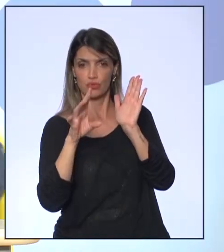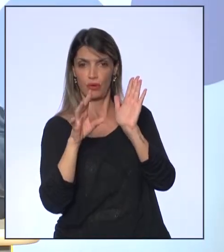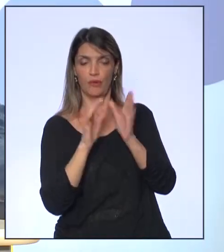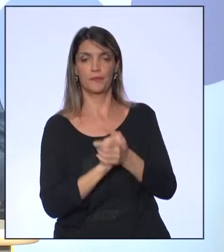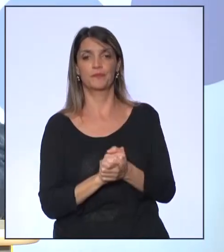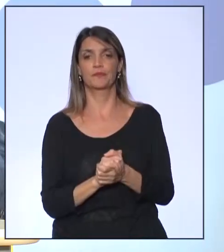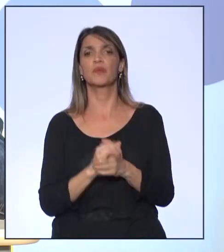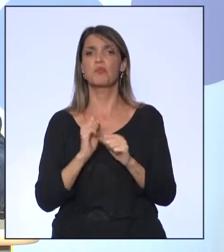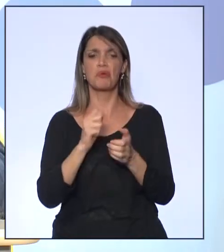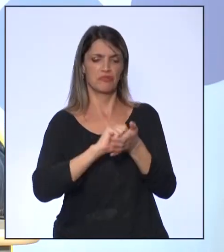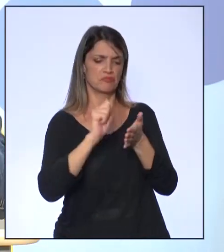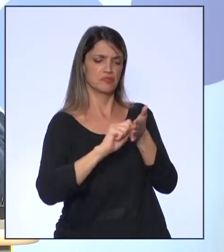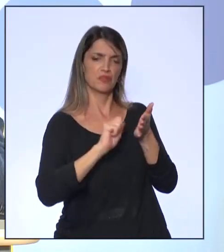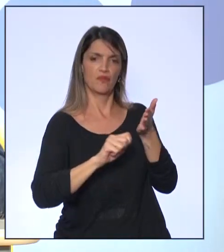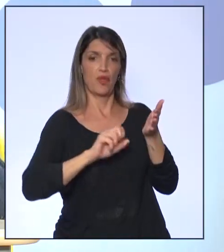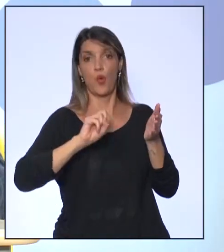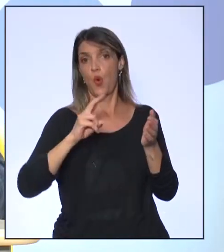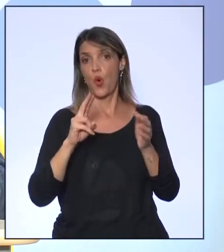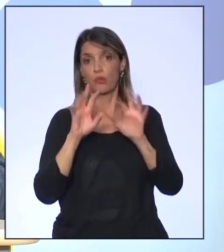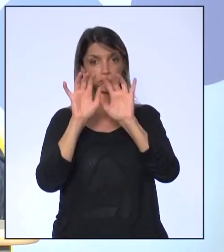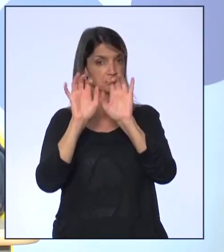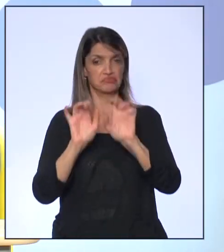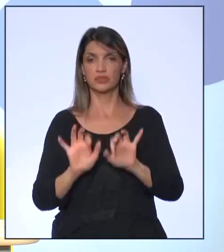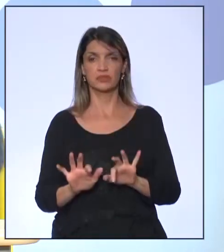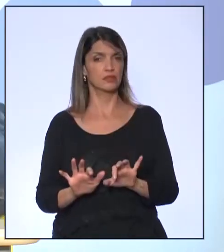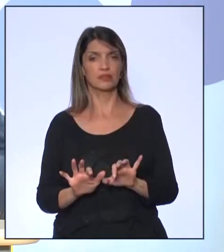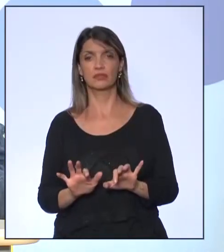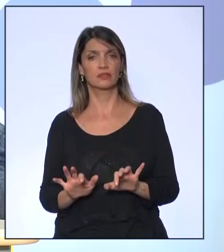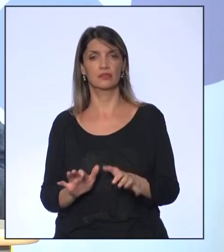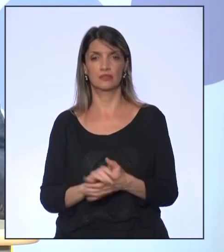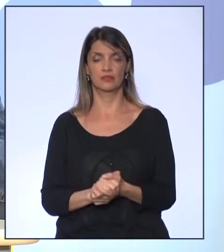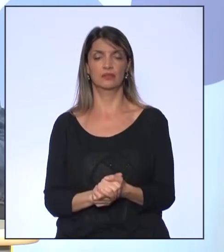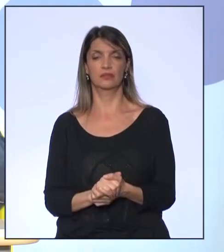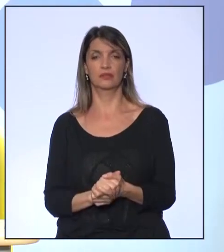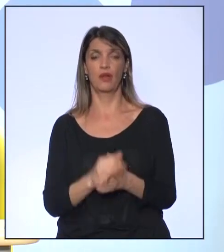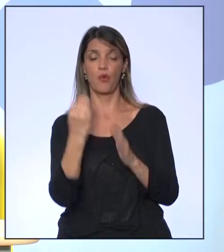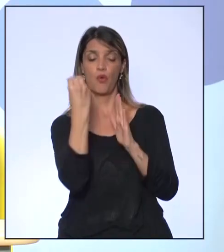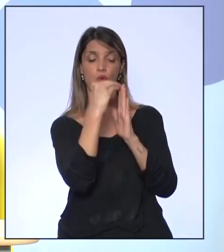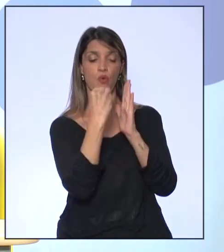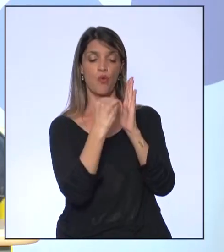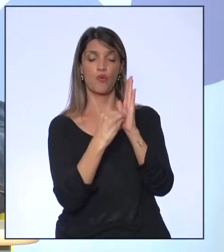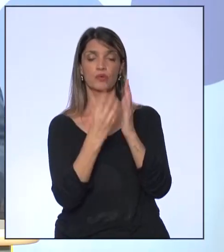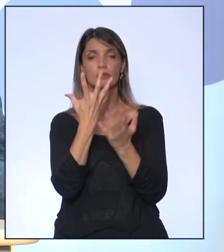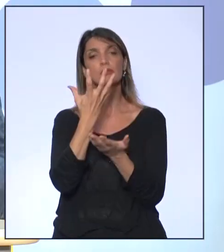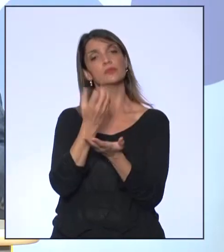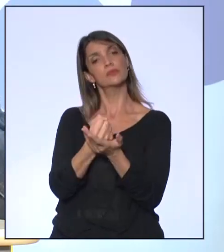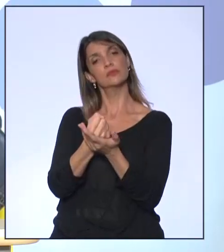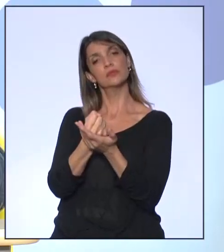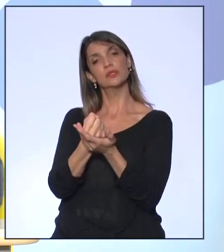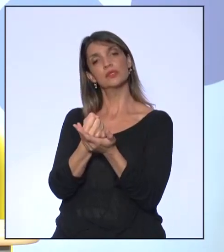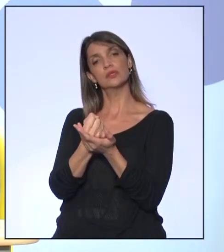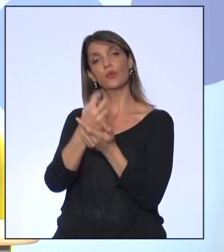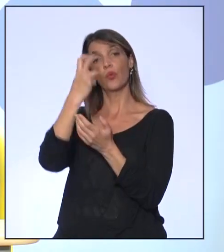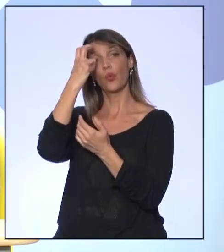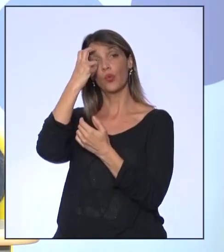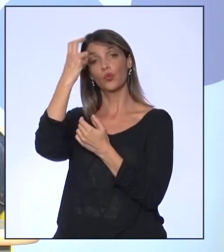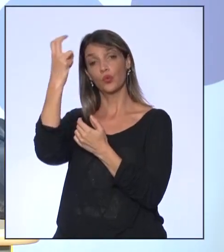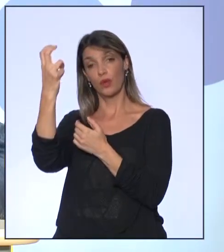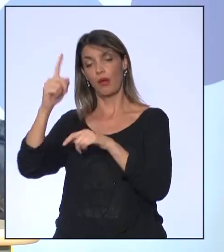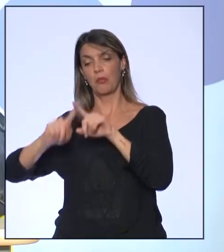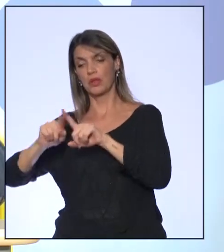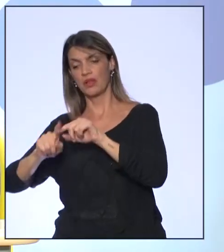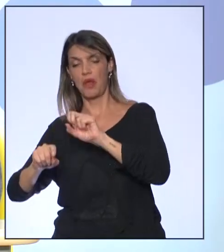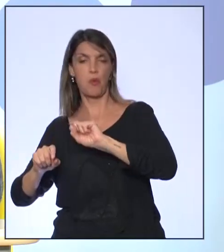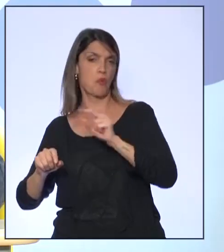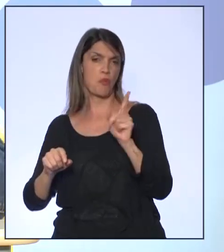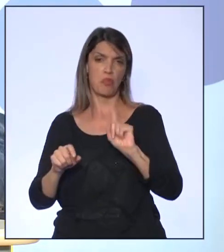ser feita manuscrita ou até digitada, se você quiser, citando aí esses patrimônios culturais materiais e imateriais